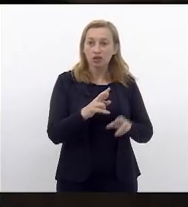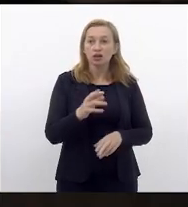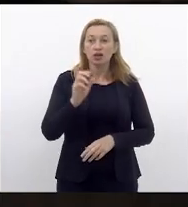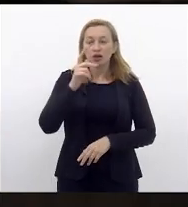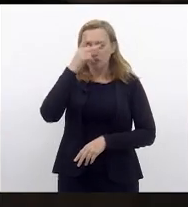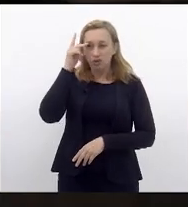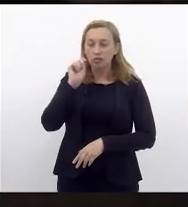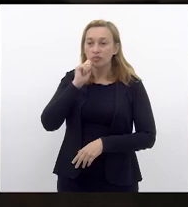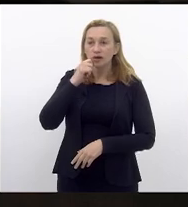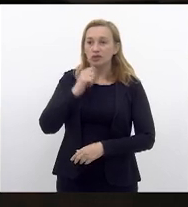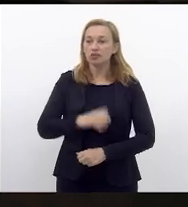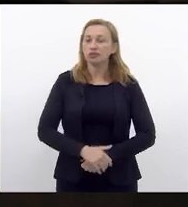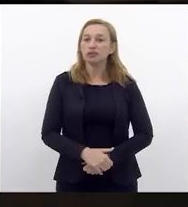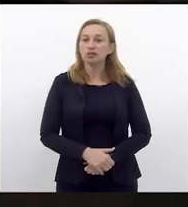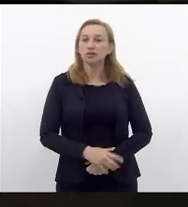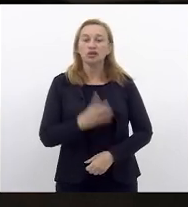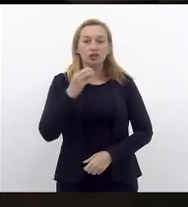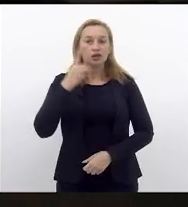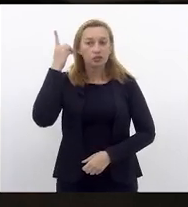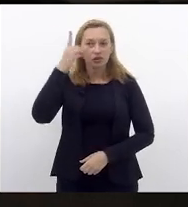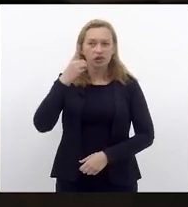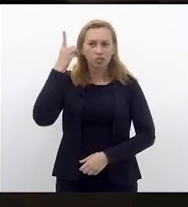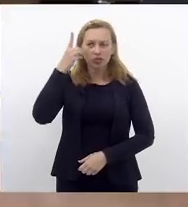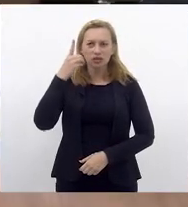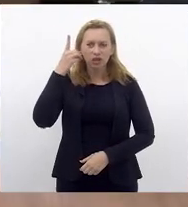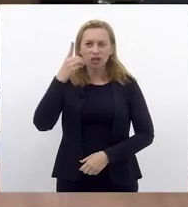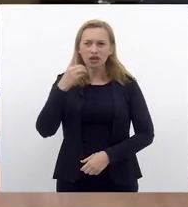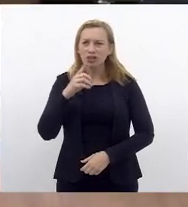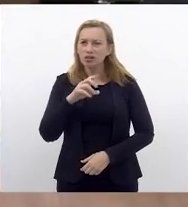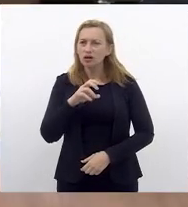Deputado Ronaldo Anchieta.